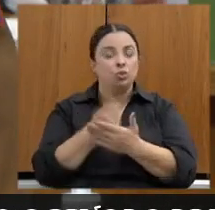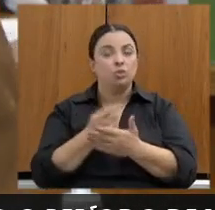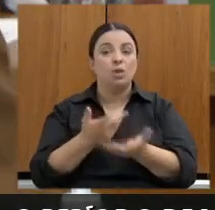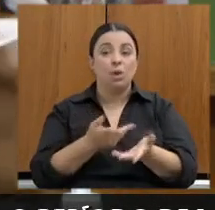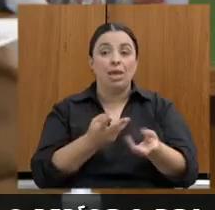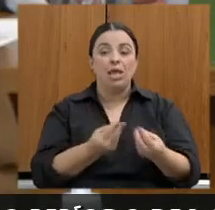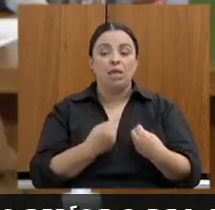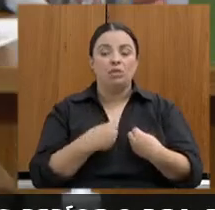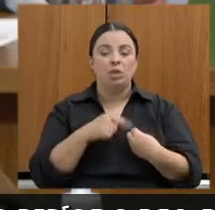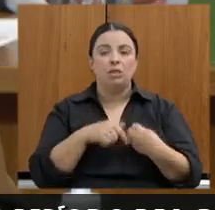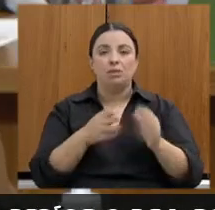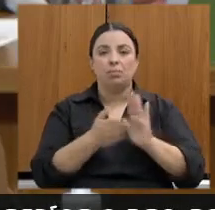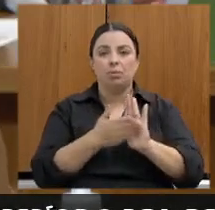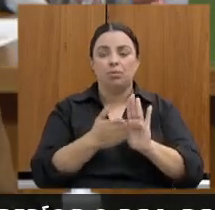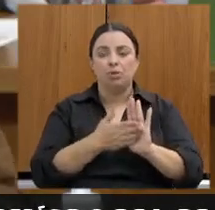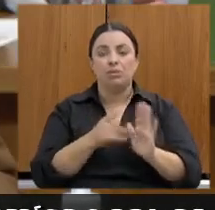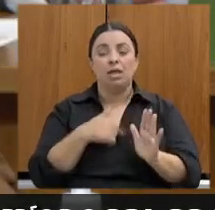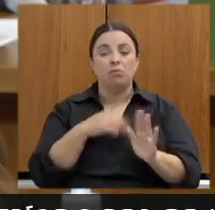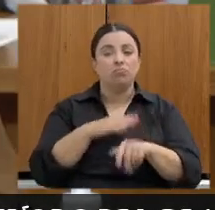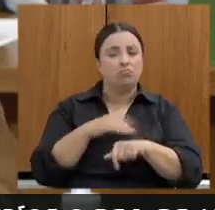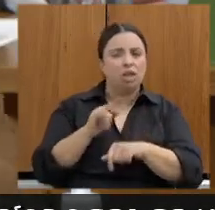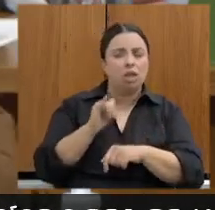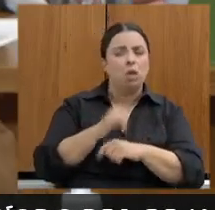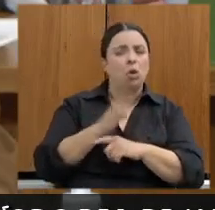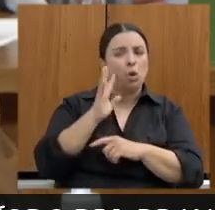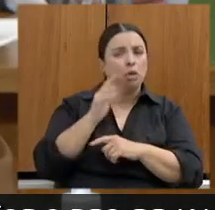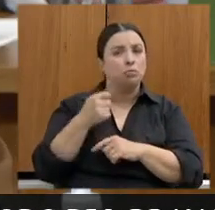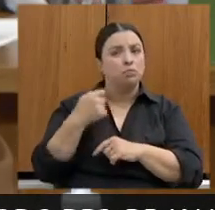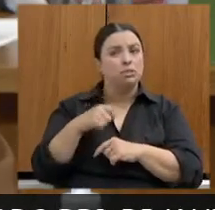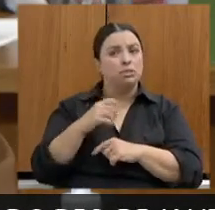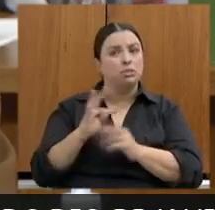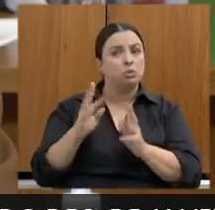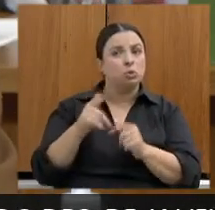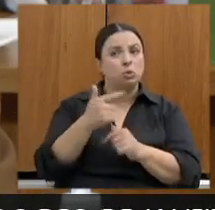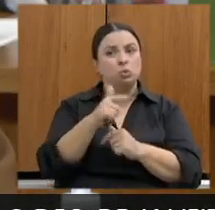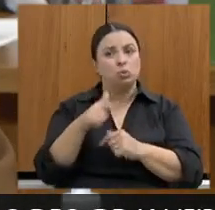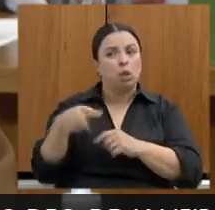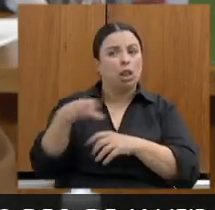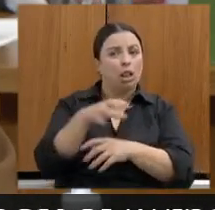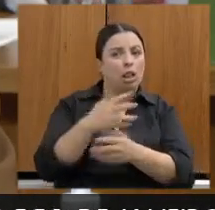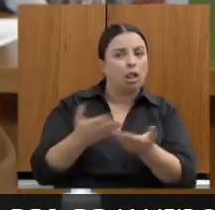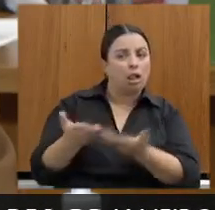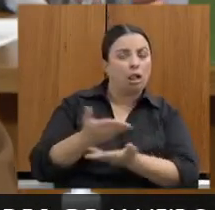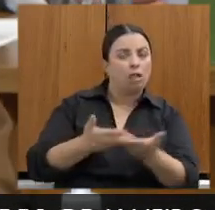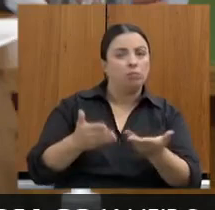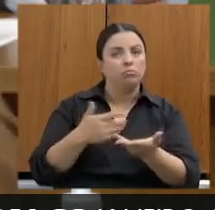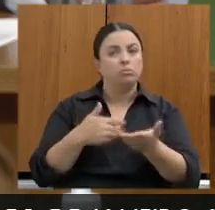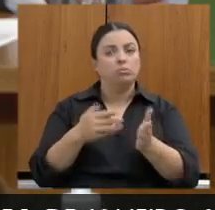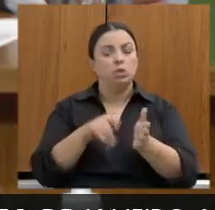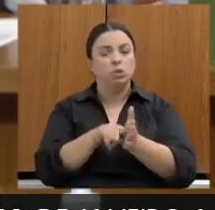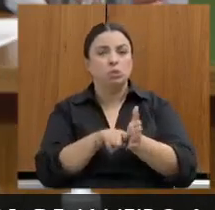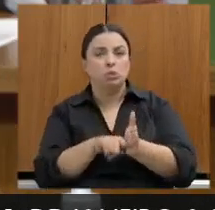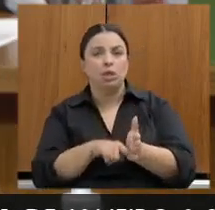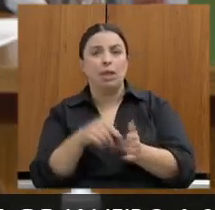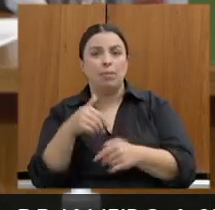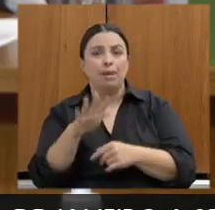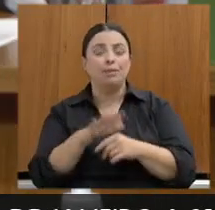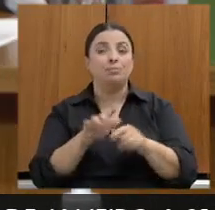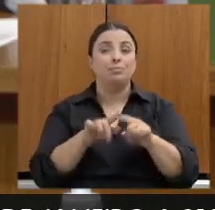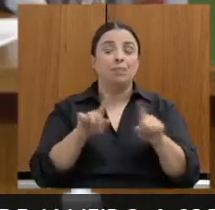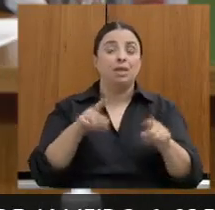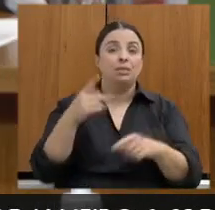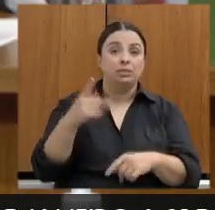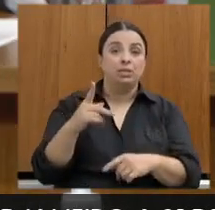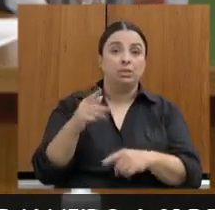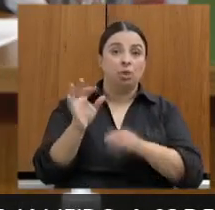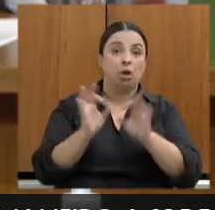a gente a gente falou com ele doutor aqui acho que a gente precisa envolver todos os demais fiz estudar um pouco um pouco mais só que o projeto